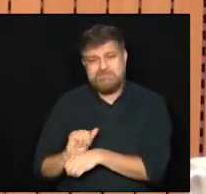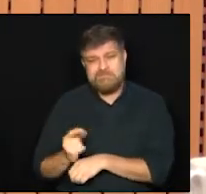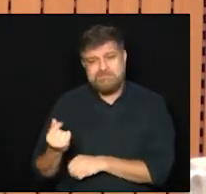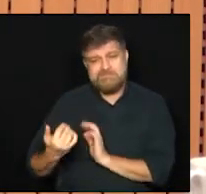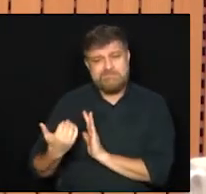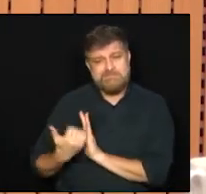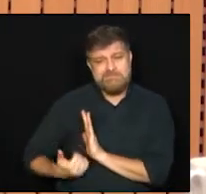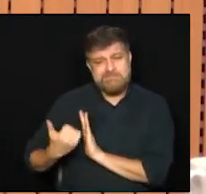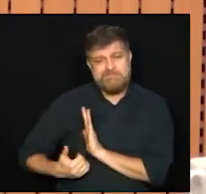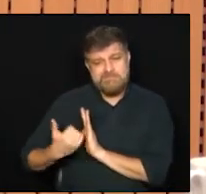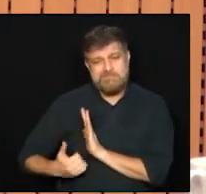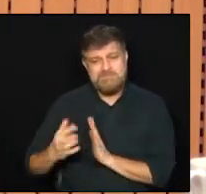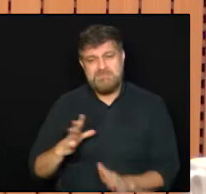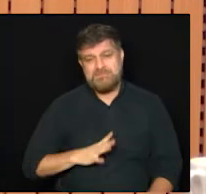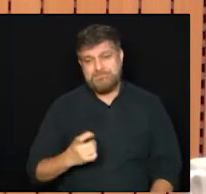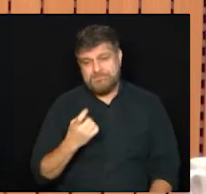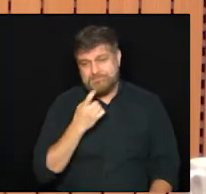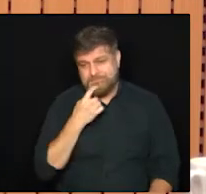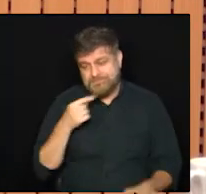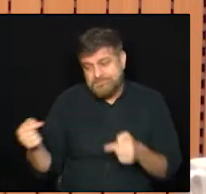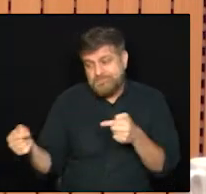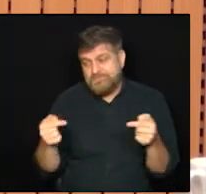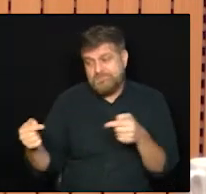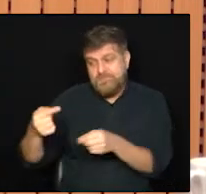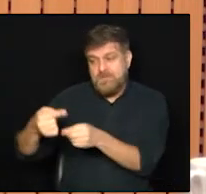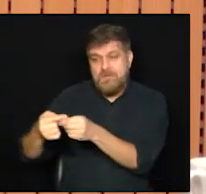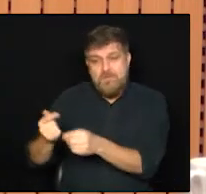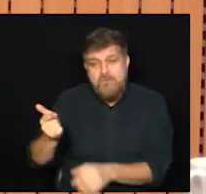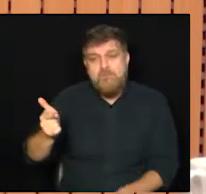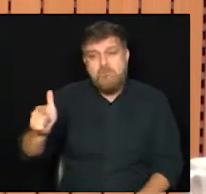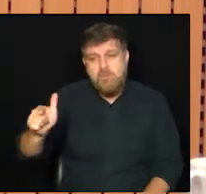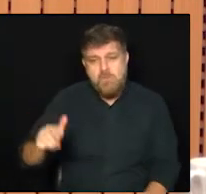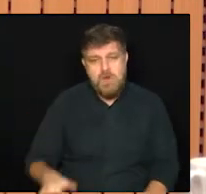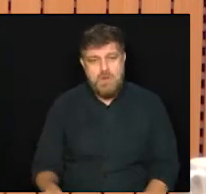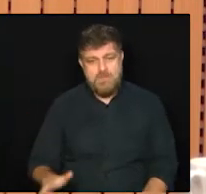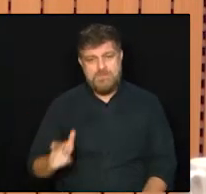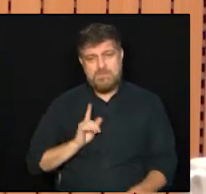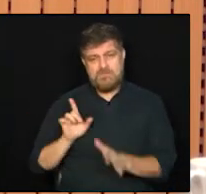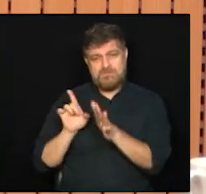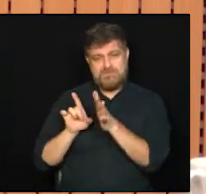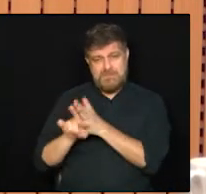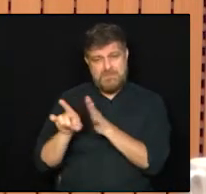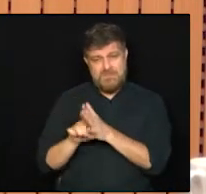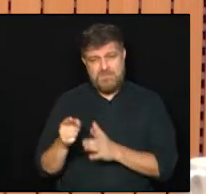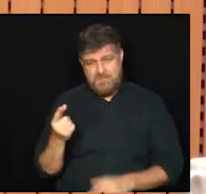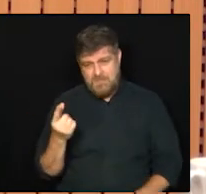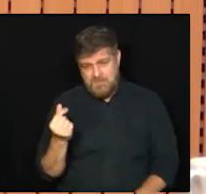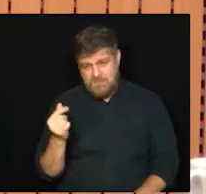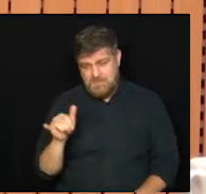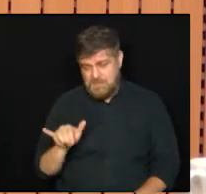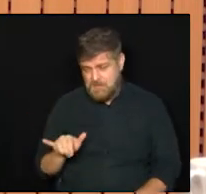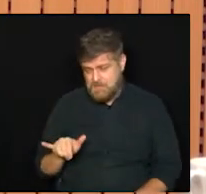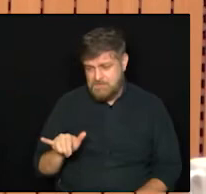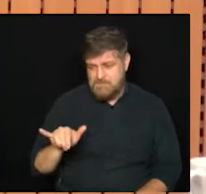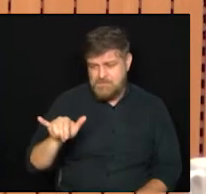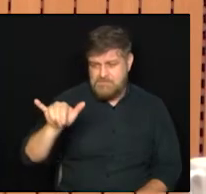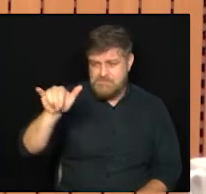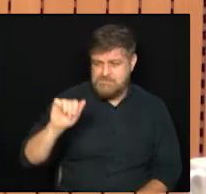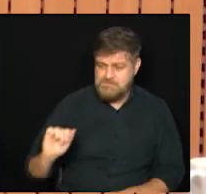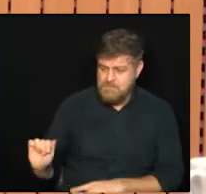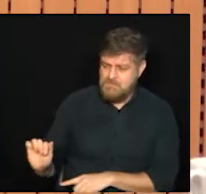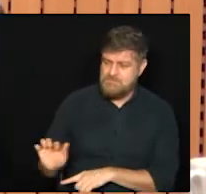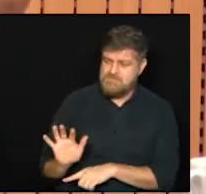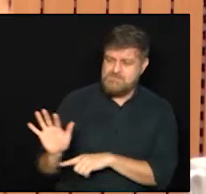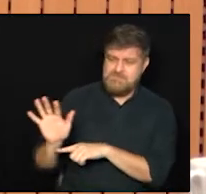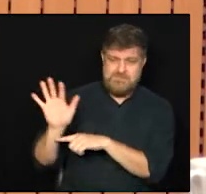custo Campinas mais competitivo? Mas quando eu perguntei essa questão da passagem aérea, não era nem tanto se eu estava